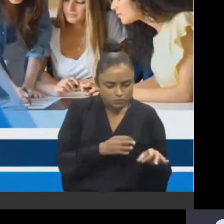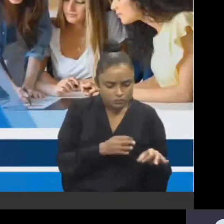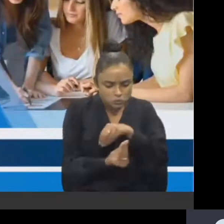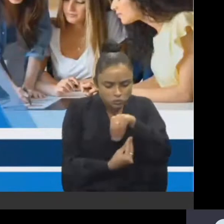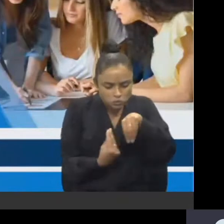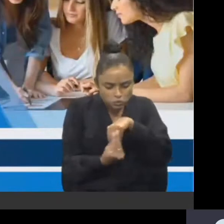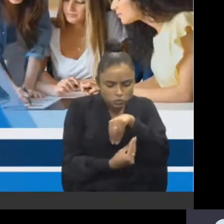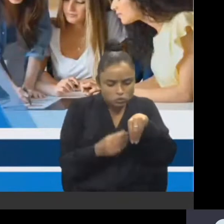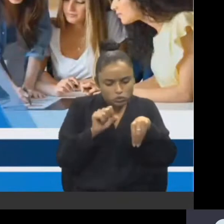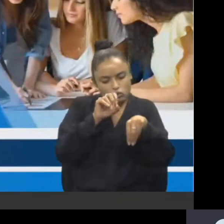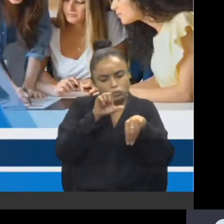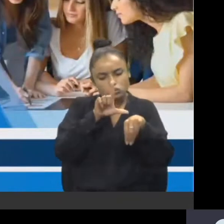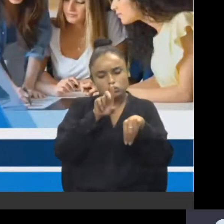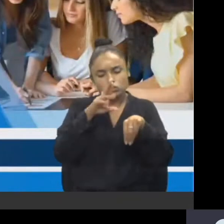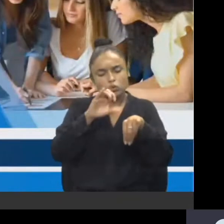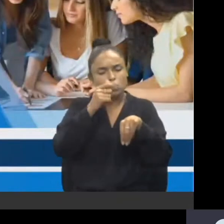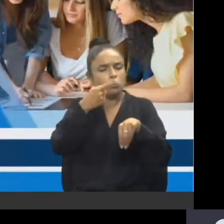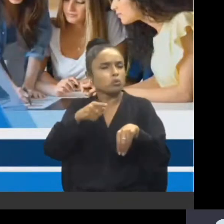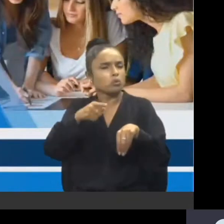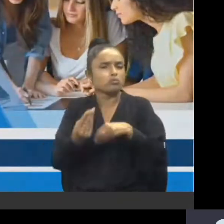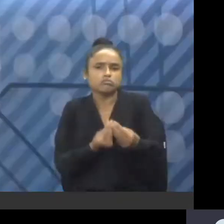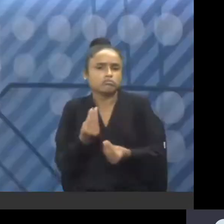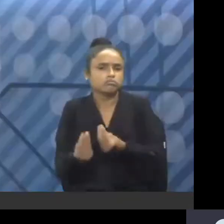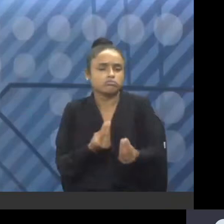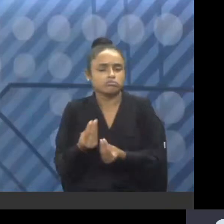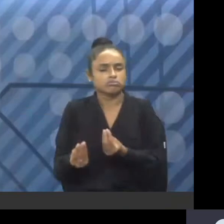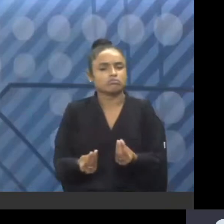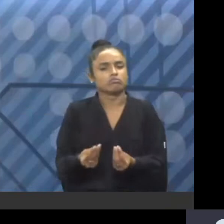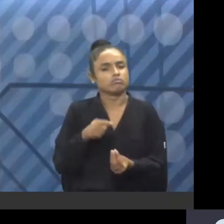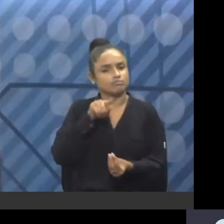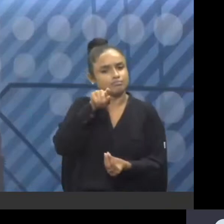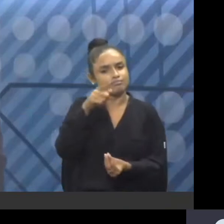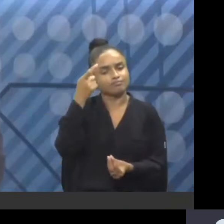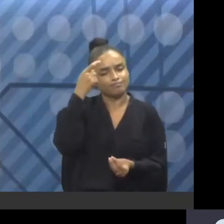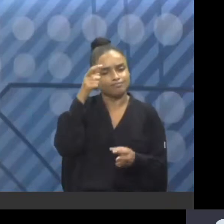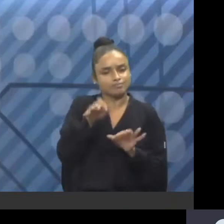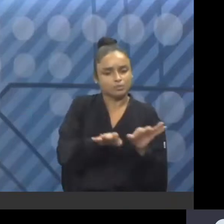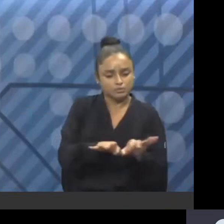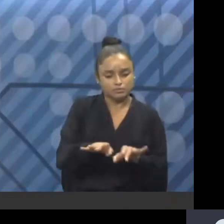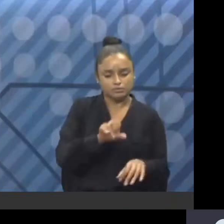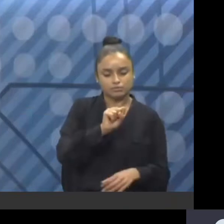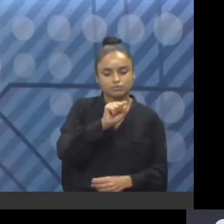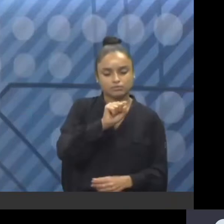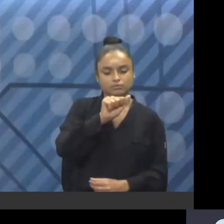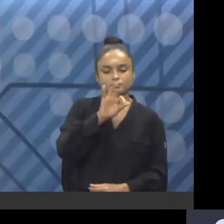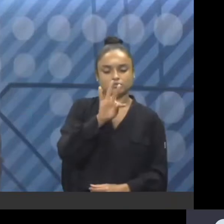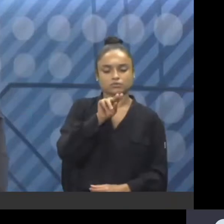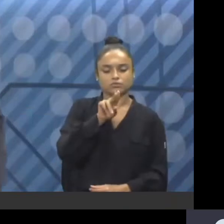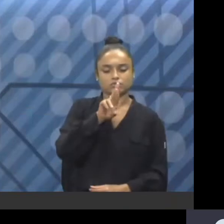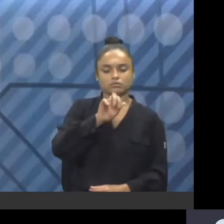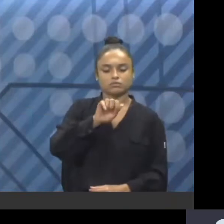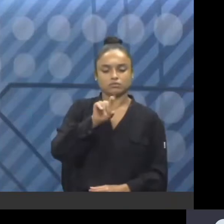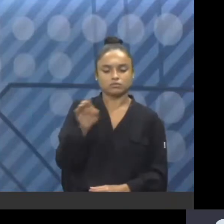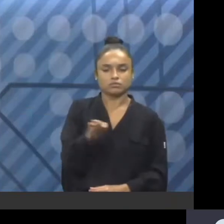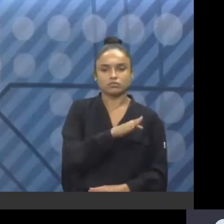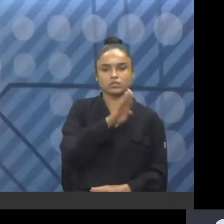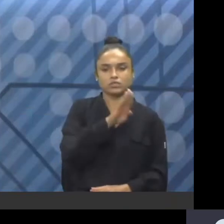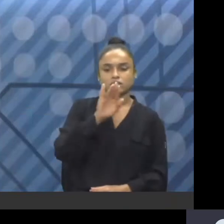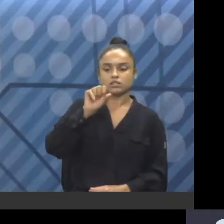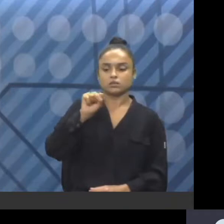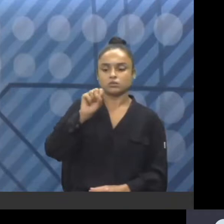de soluções. Então agora nós vamos falar um pouquinho sobre o preparo da solução saturada de bisulfito de